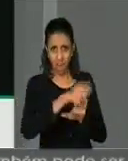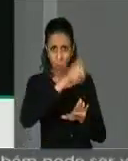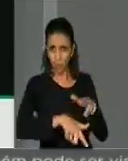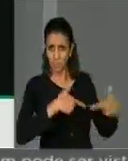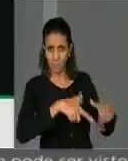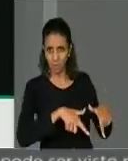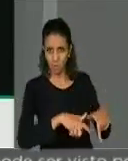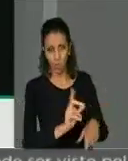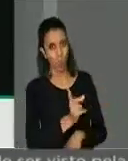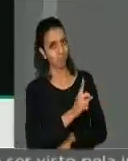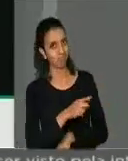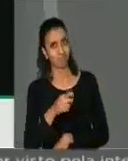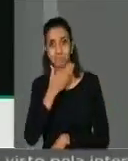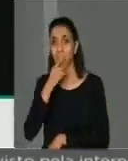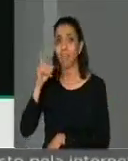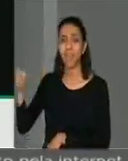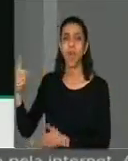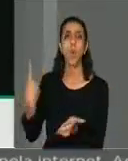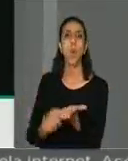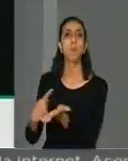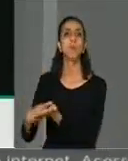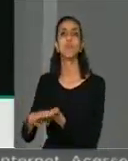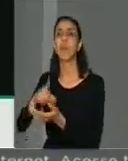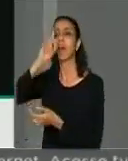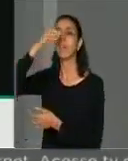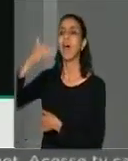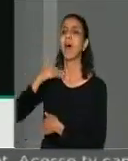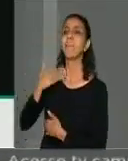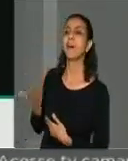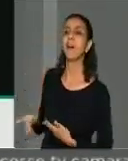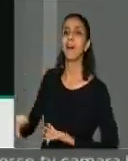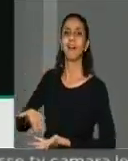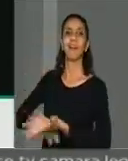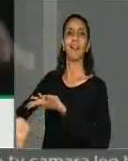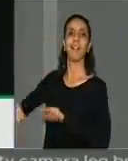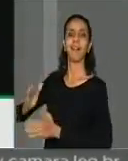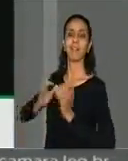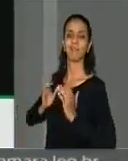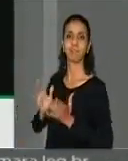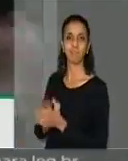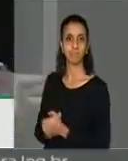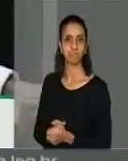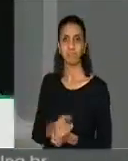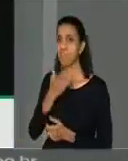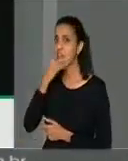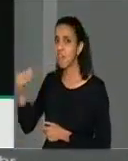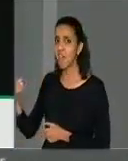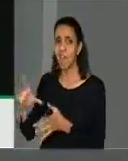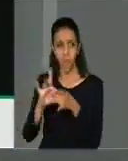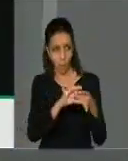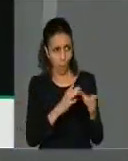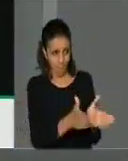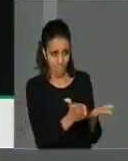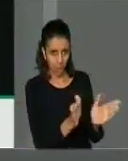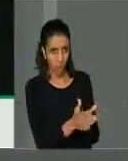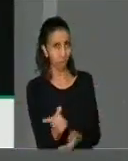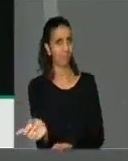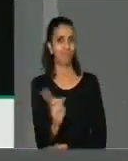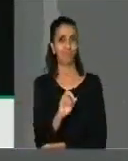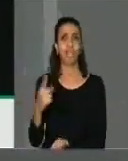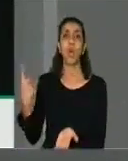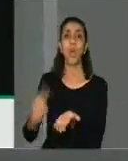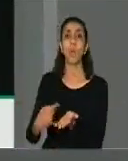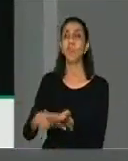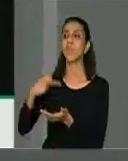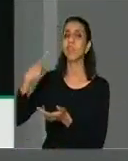brasileiro. O seu compromisso são com os banqueiros. O seu compromisso não são com os pobres. Os seus compromissos